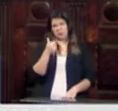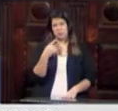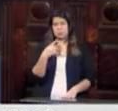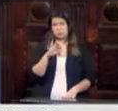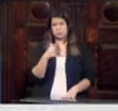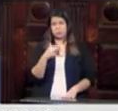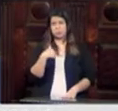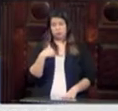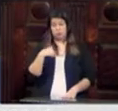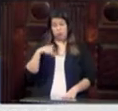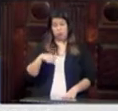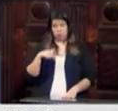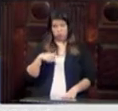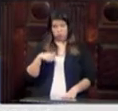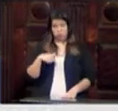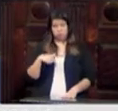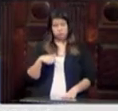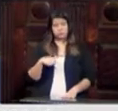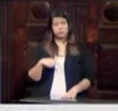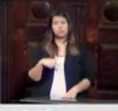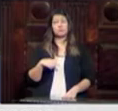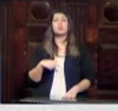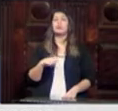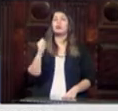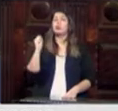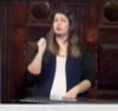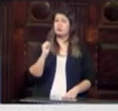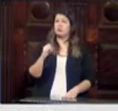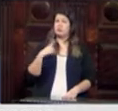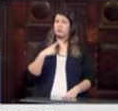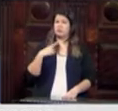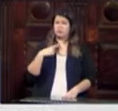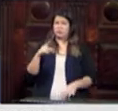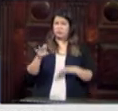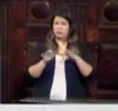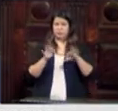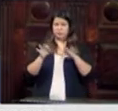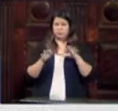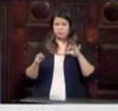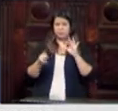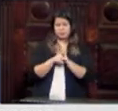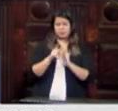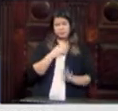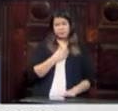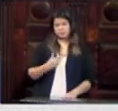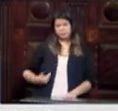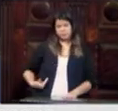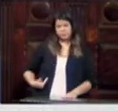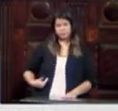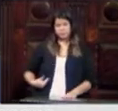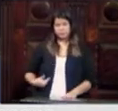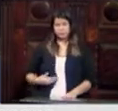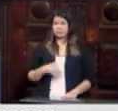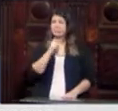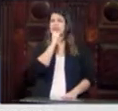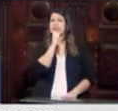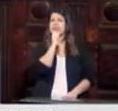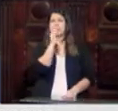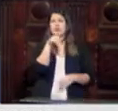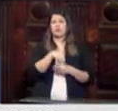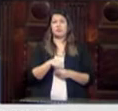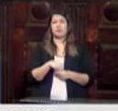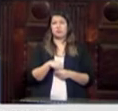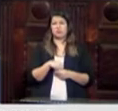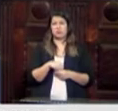anos de casa, se teve em projeto de governos, admitamos, 100